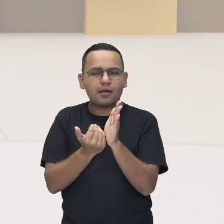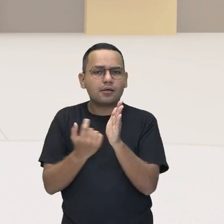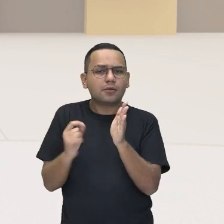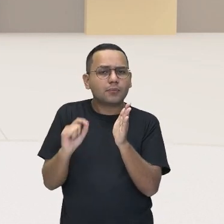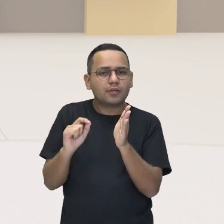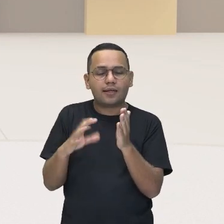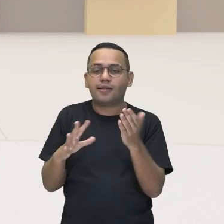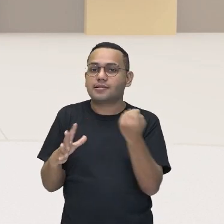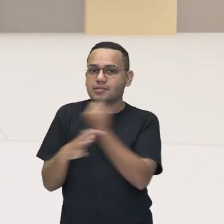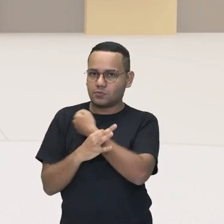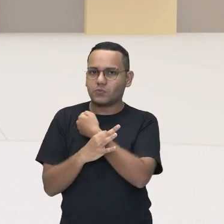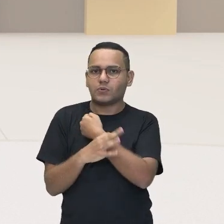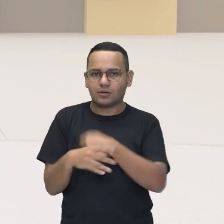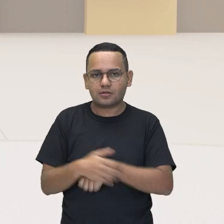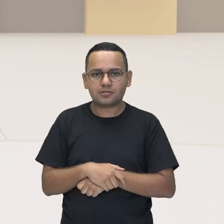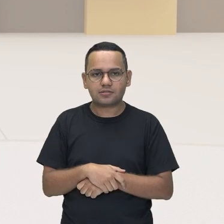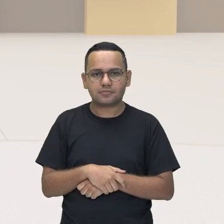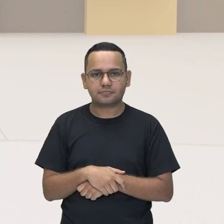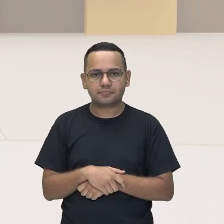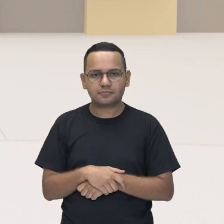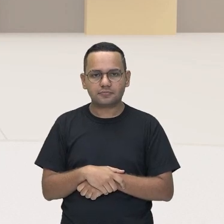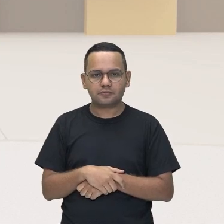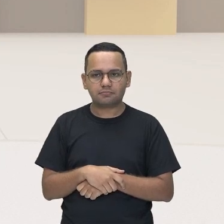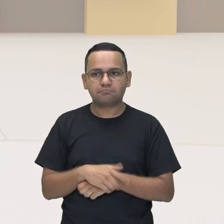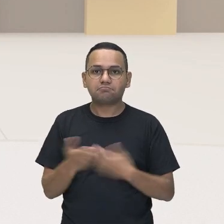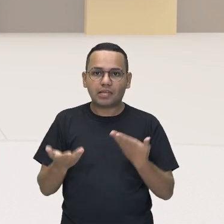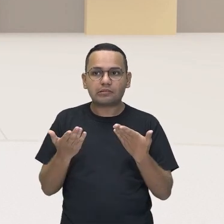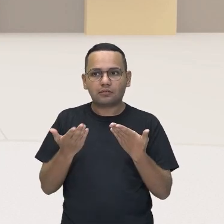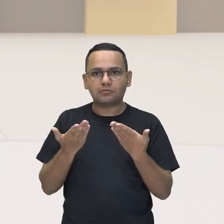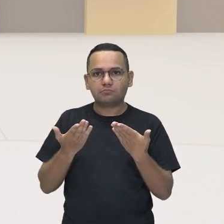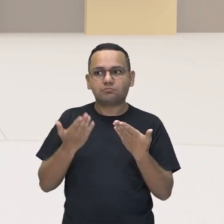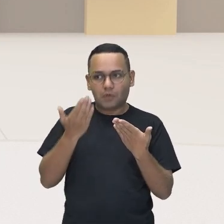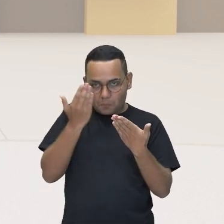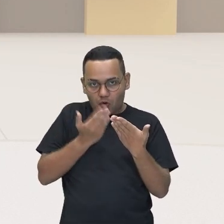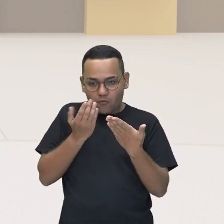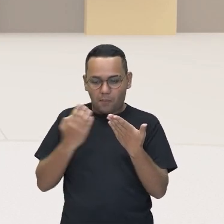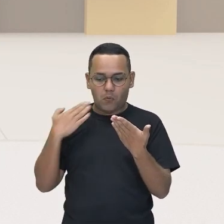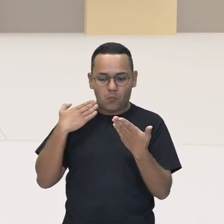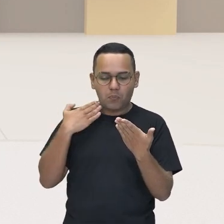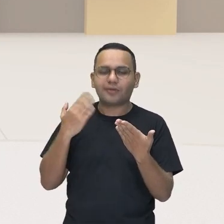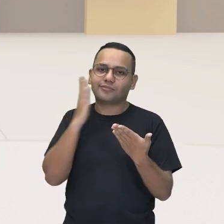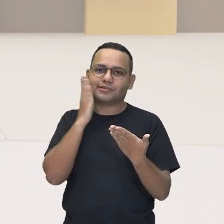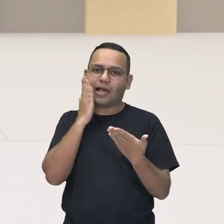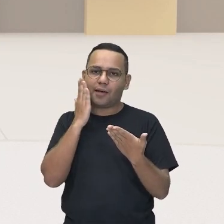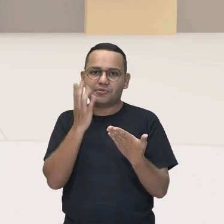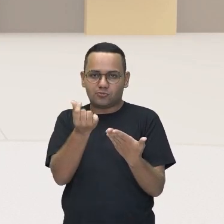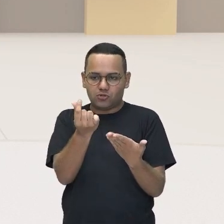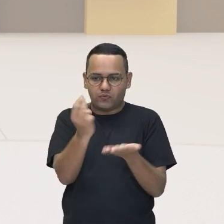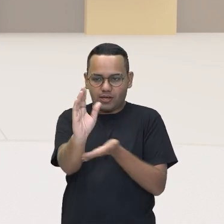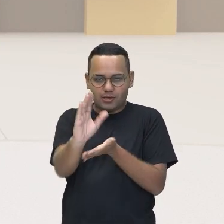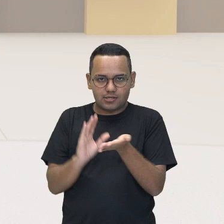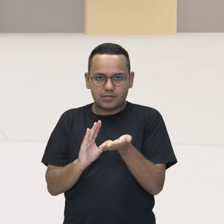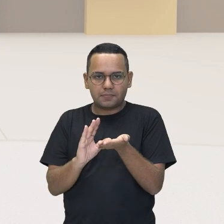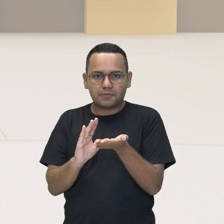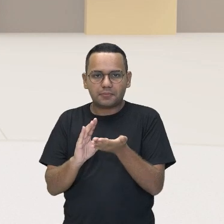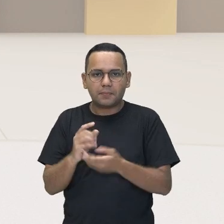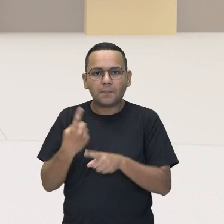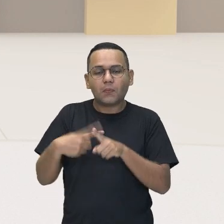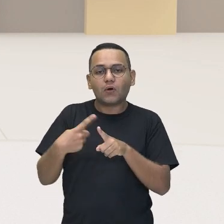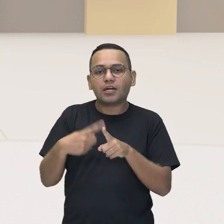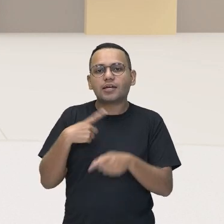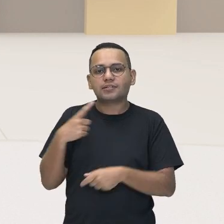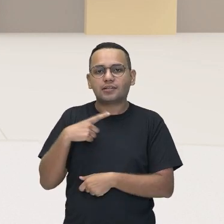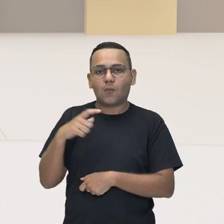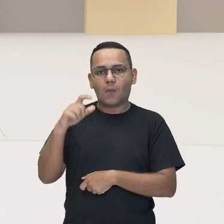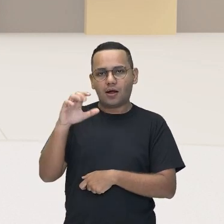Você vai apresentar ali a garantia, o banco vai saber que você vai receber. Até porque você vai ter que receber ali naquela conta, né, que